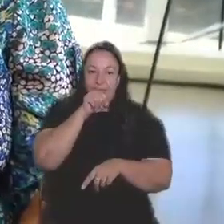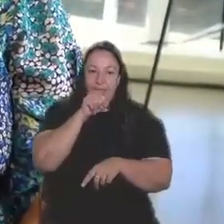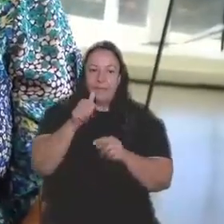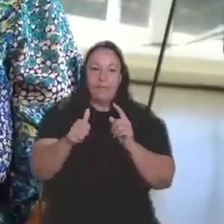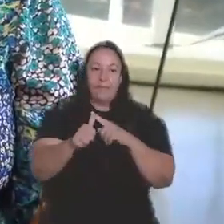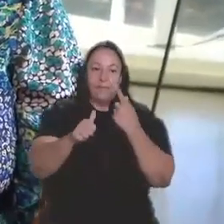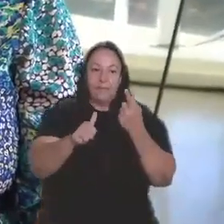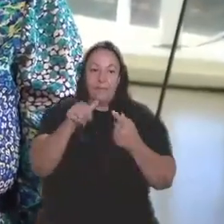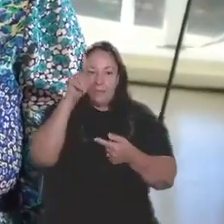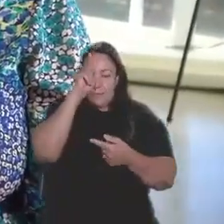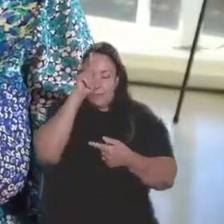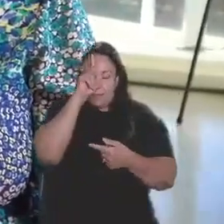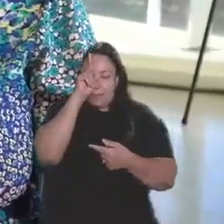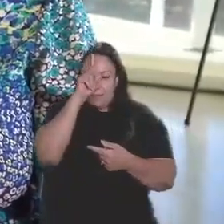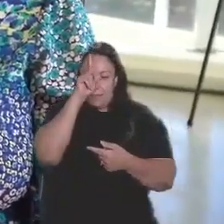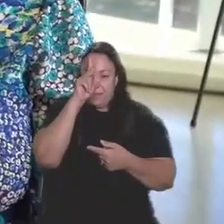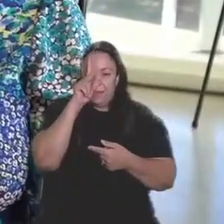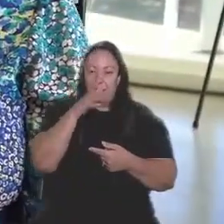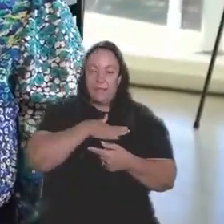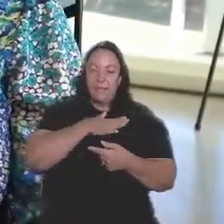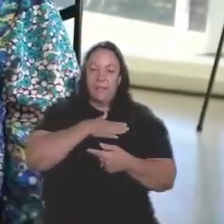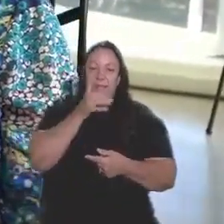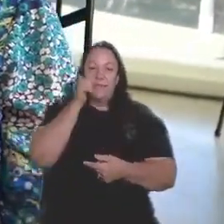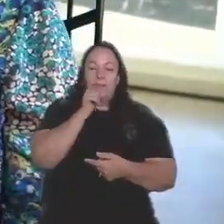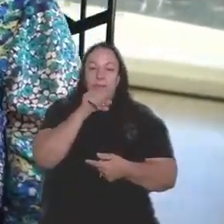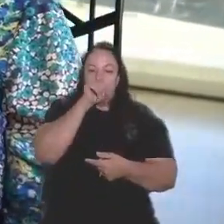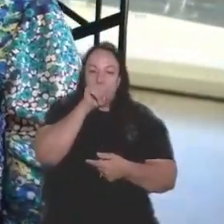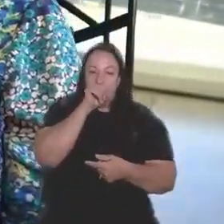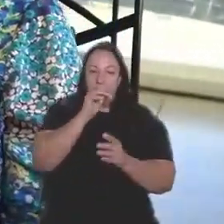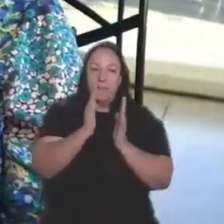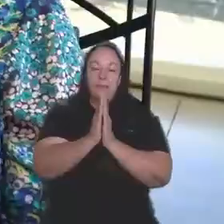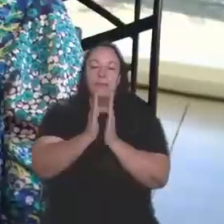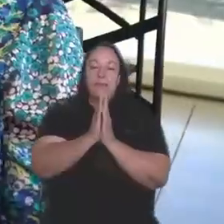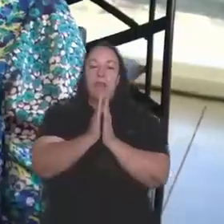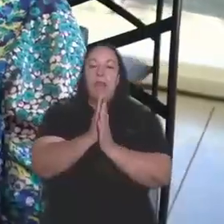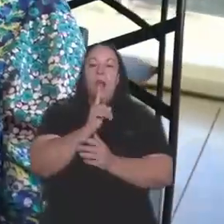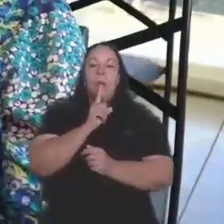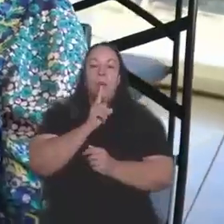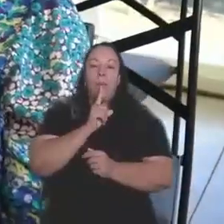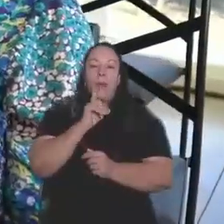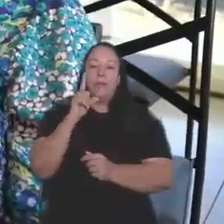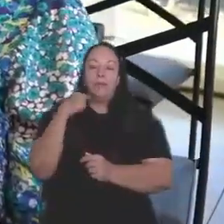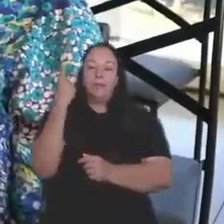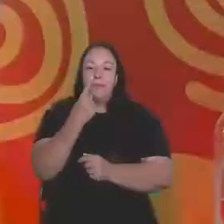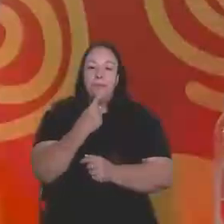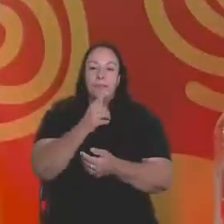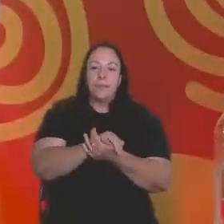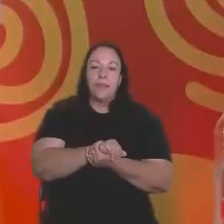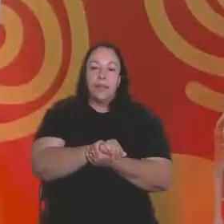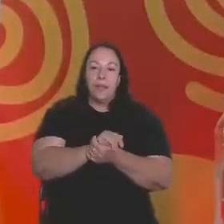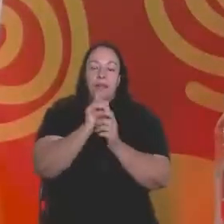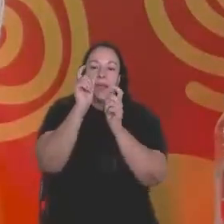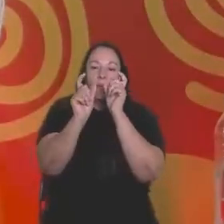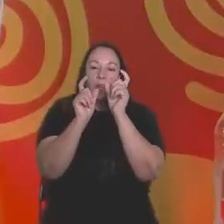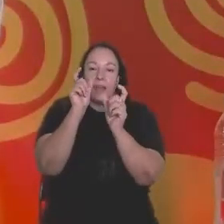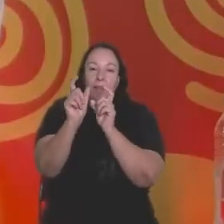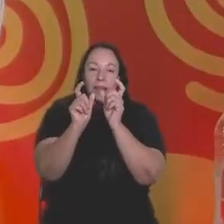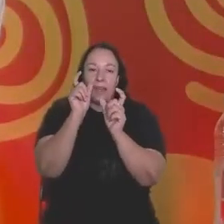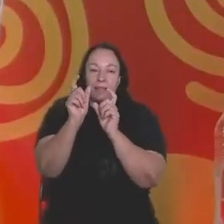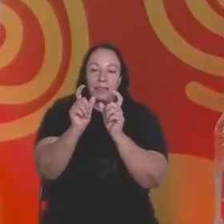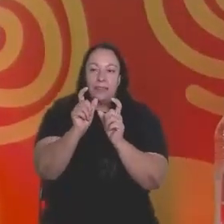de história que eu tive contato na vida, foi minha mãe. Todo aniversário nosso, além de ter aquele guaranazinho mineiro furado com